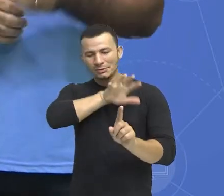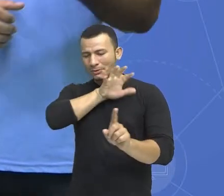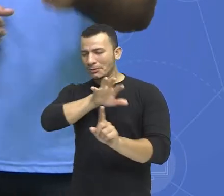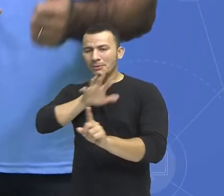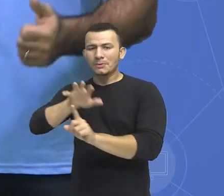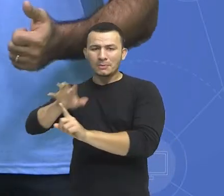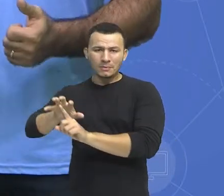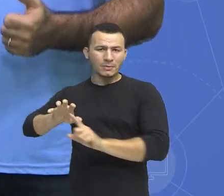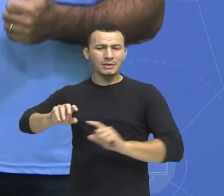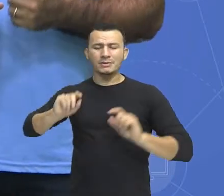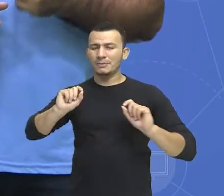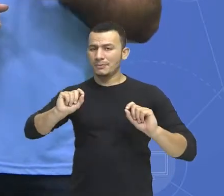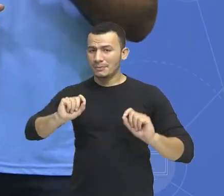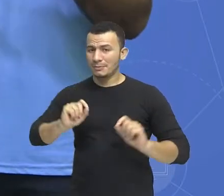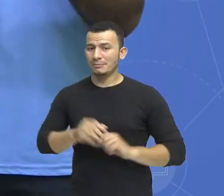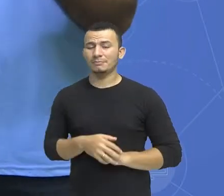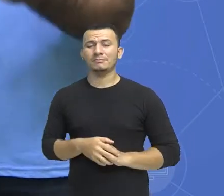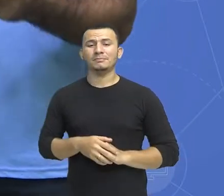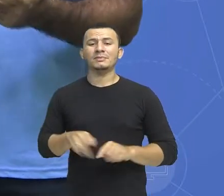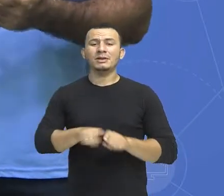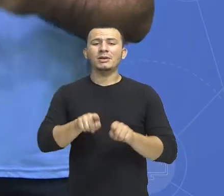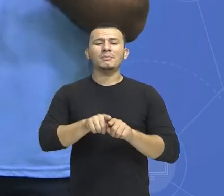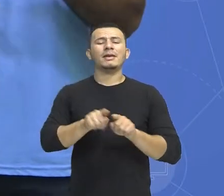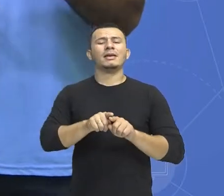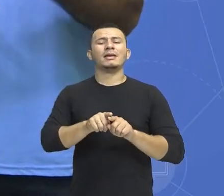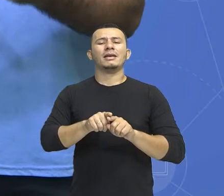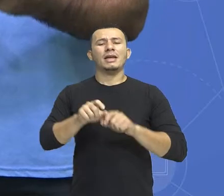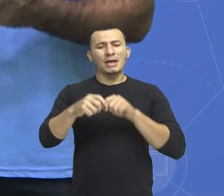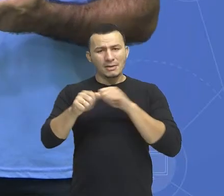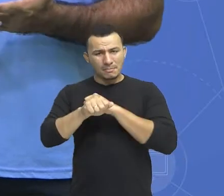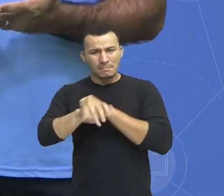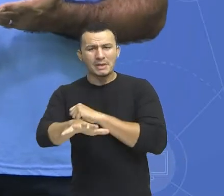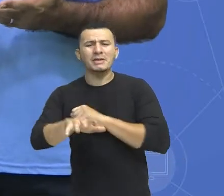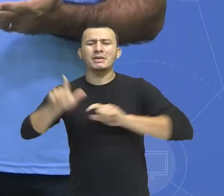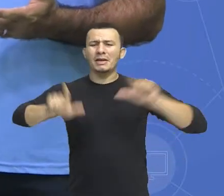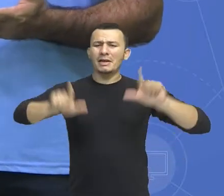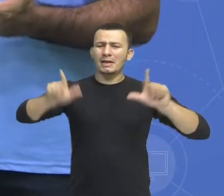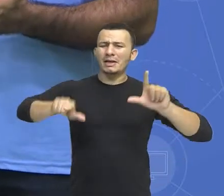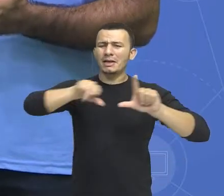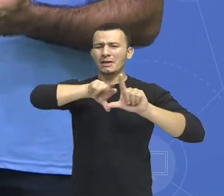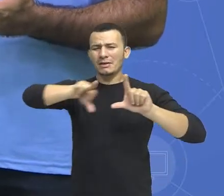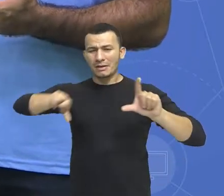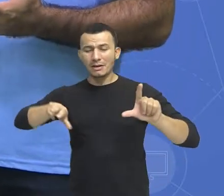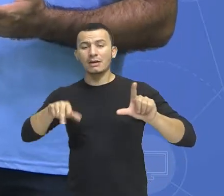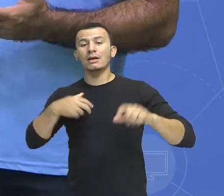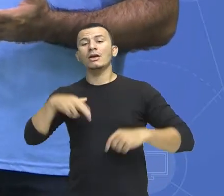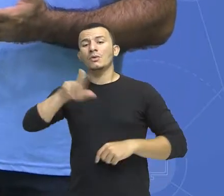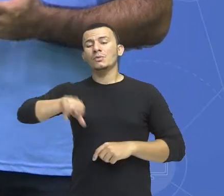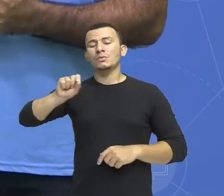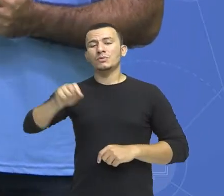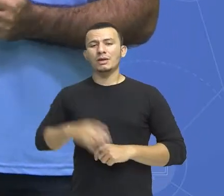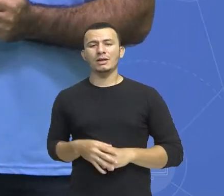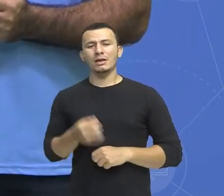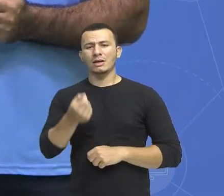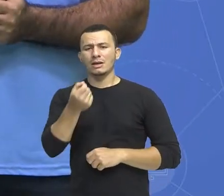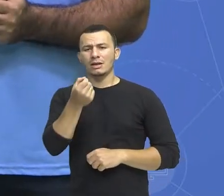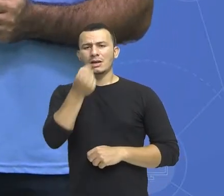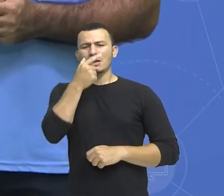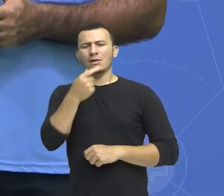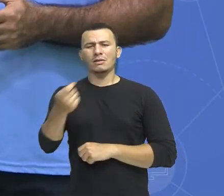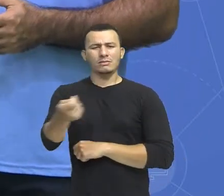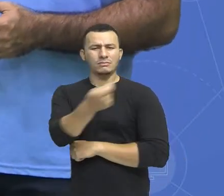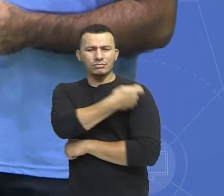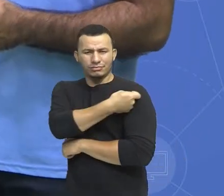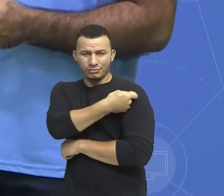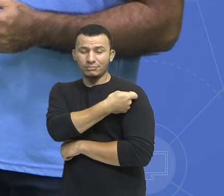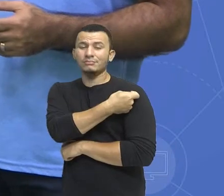esse consumismo, pela influência da mídia, pelos estereótipos, é o uso de esteroides anabolizantes.